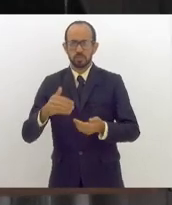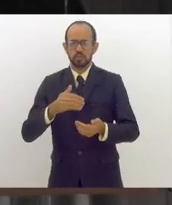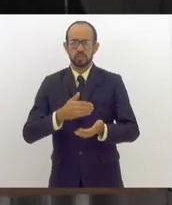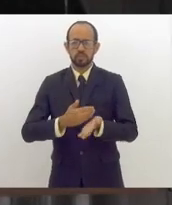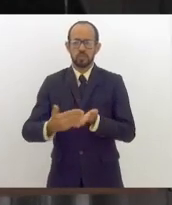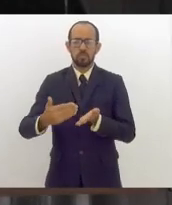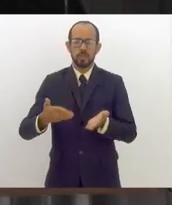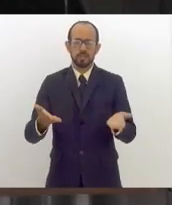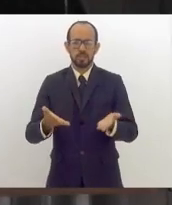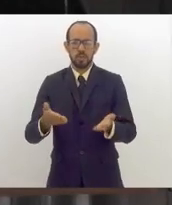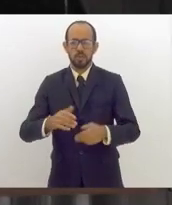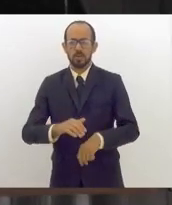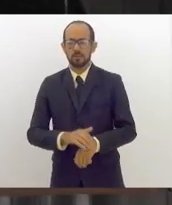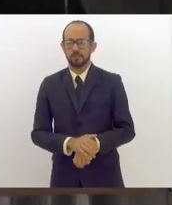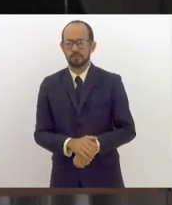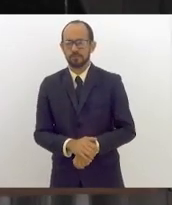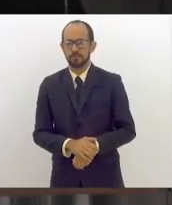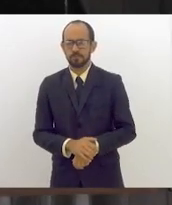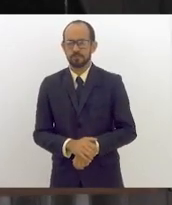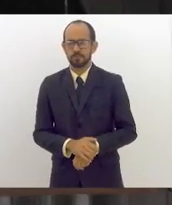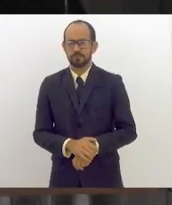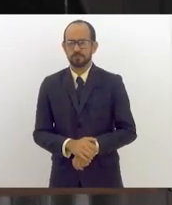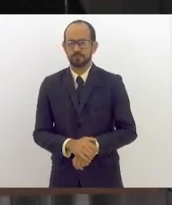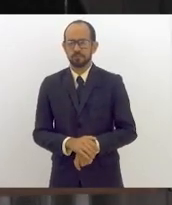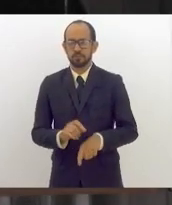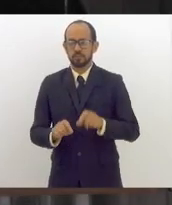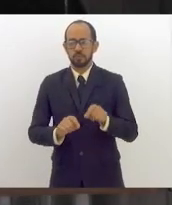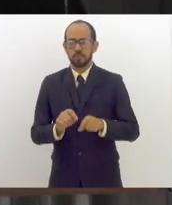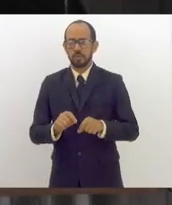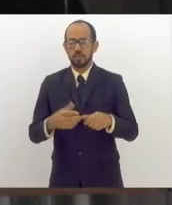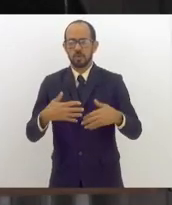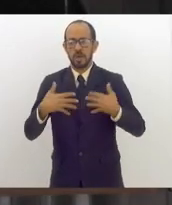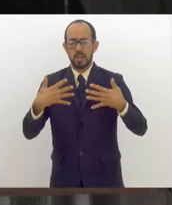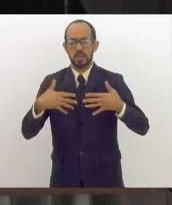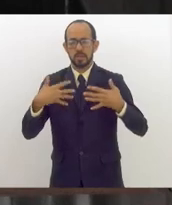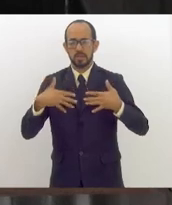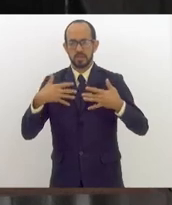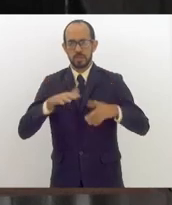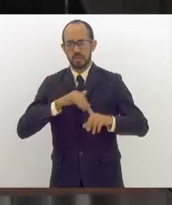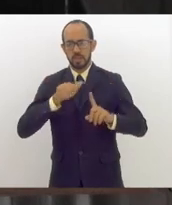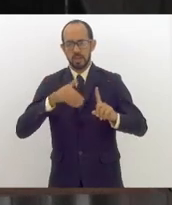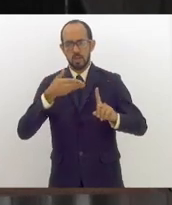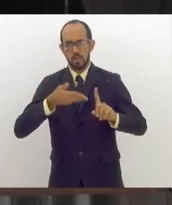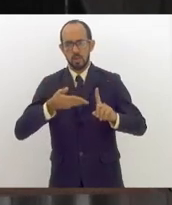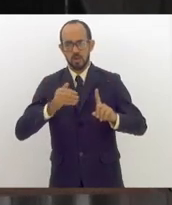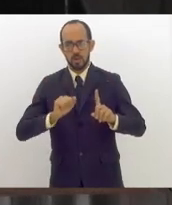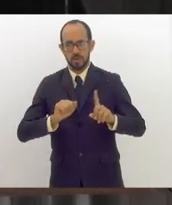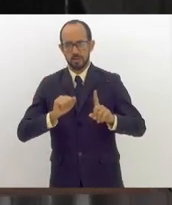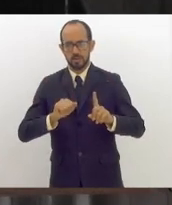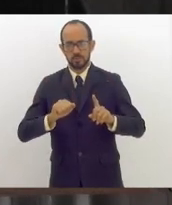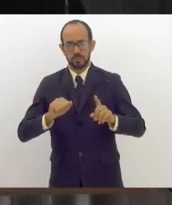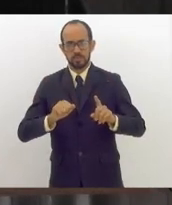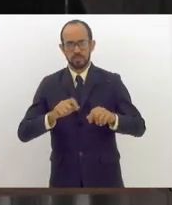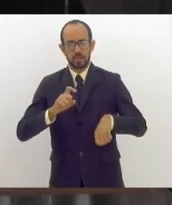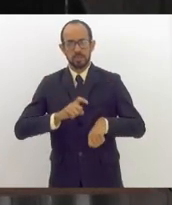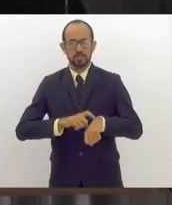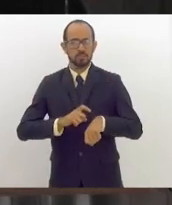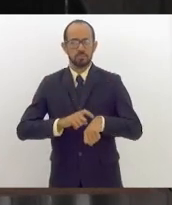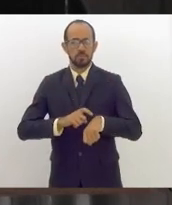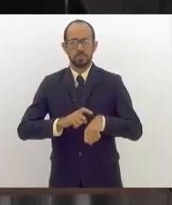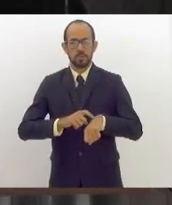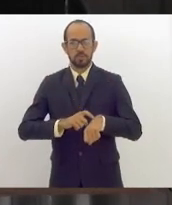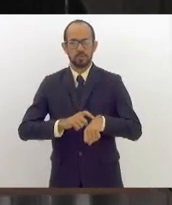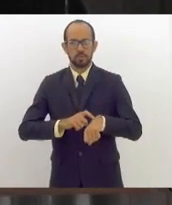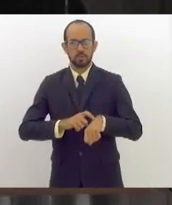inicia com alegria e a honra de poder dividir nesta ocasião